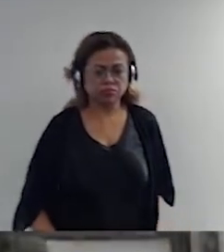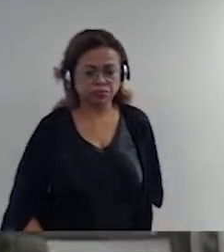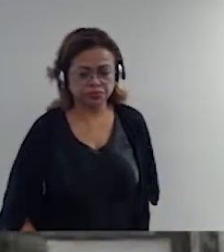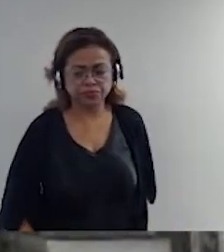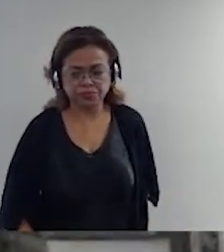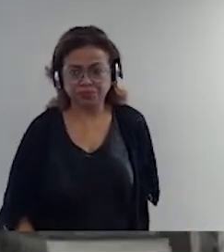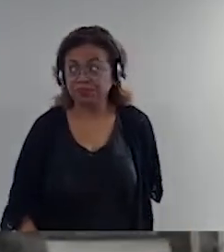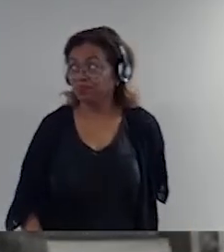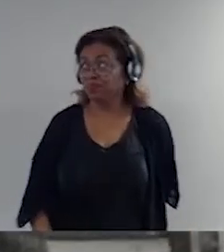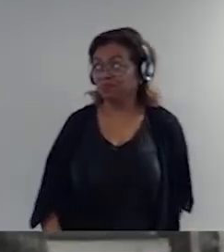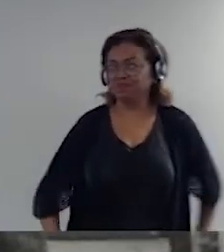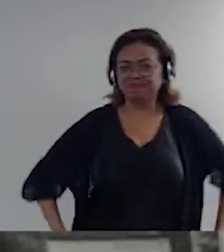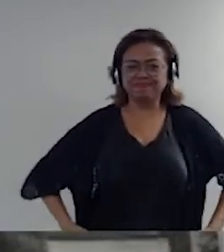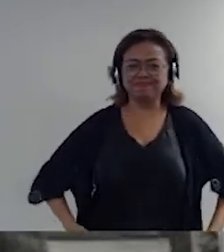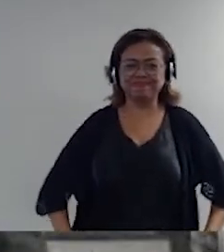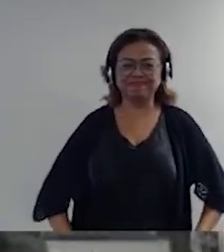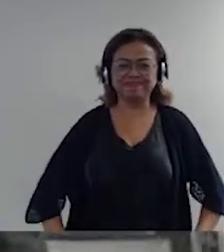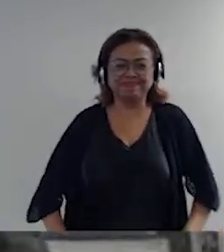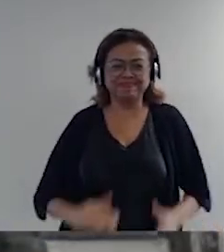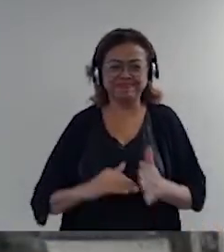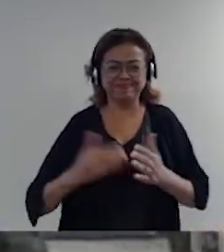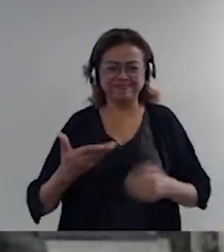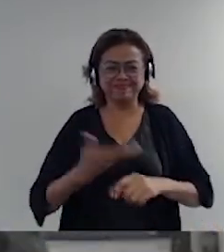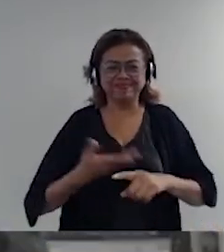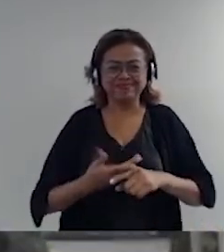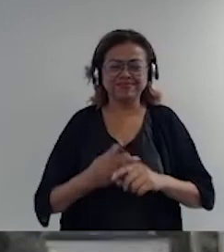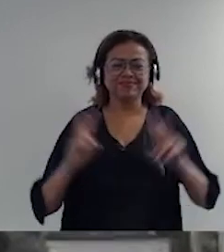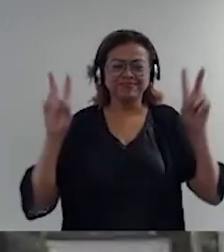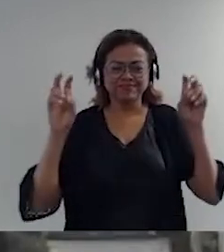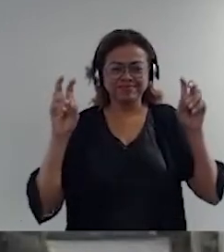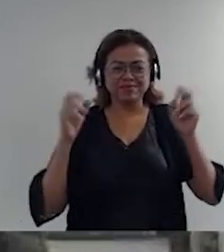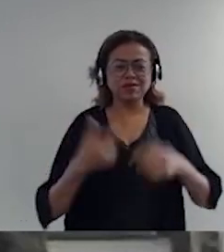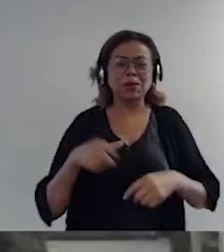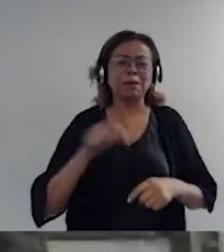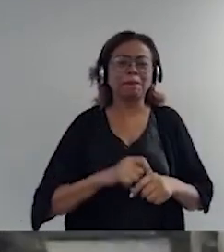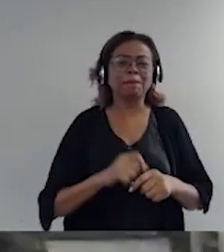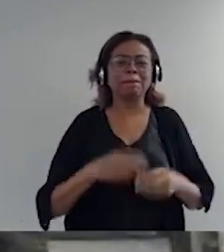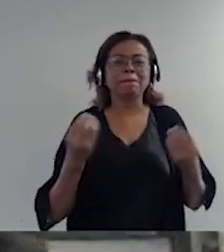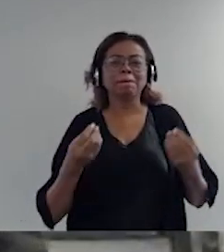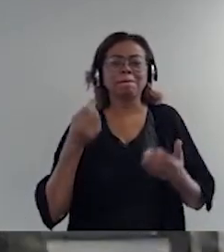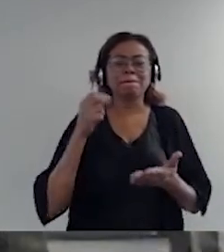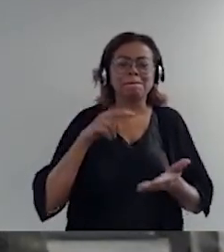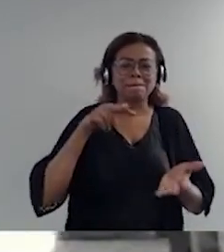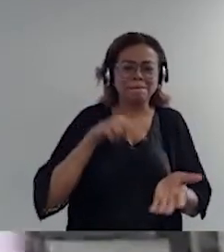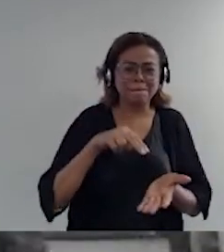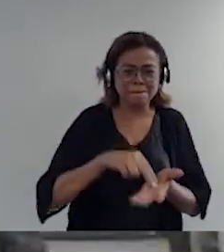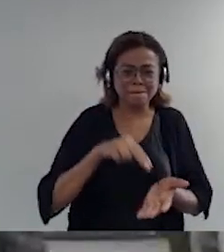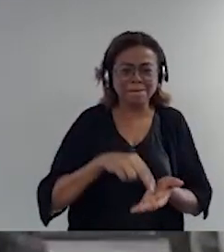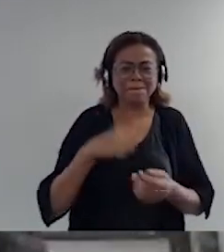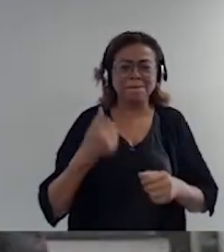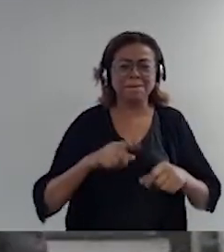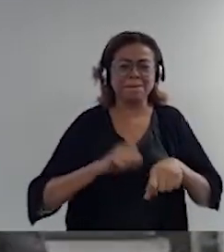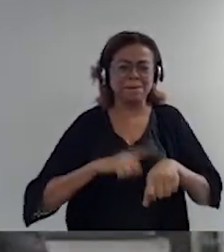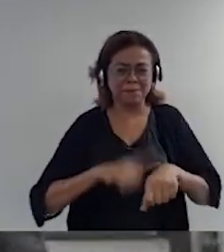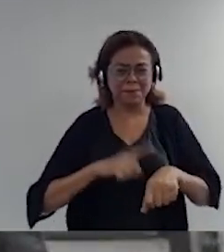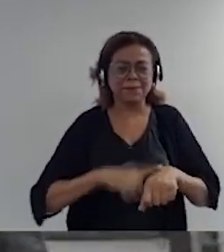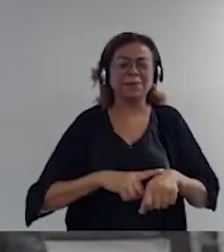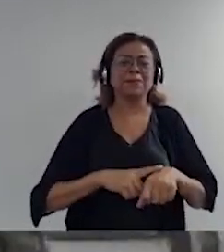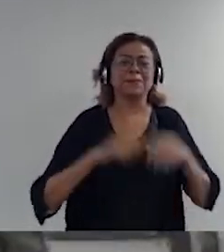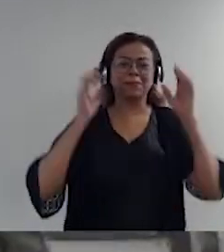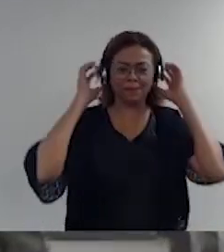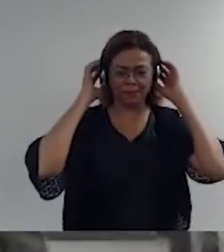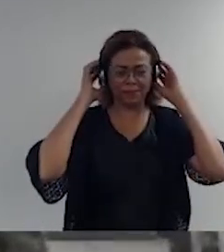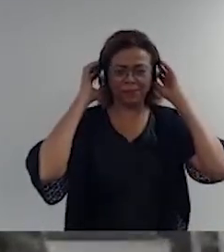contingência para suspender ou colocar entre parênteses a exigibilidade dos dividendos durante um período indeterminado de tempo.